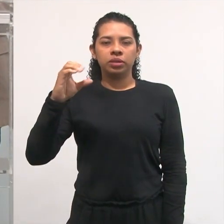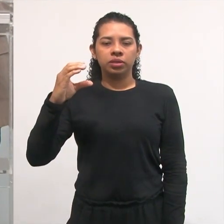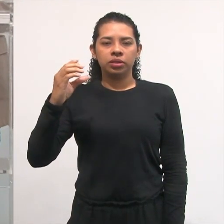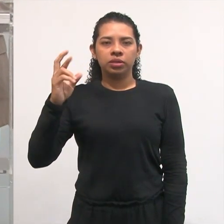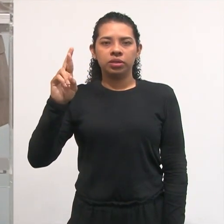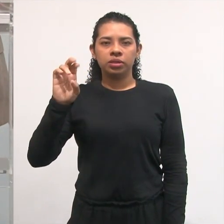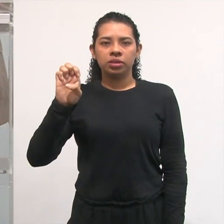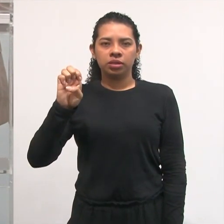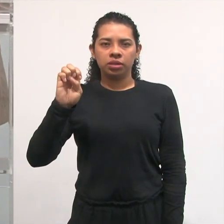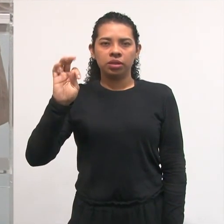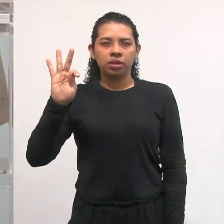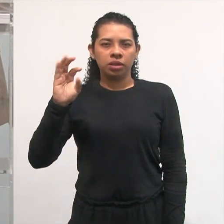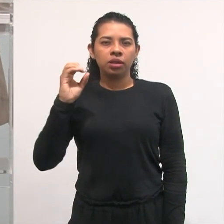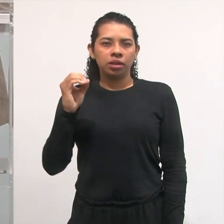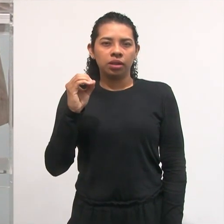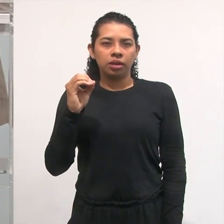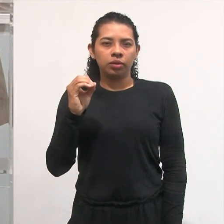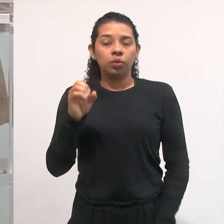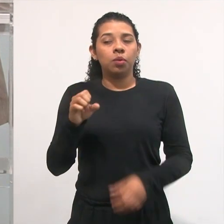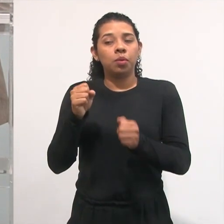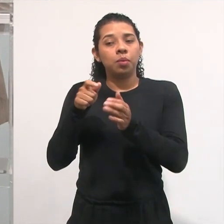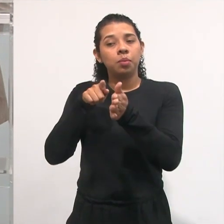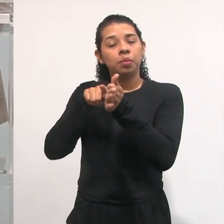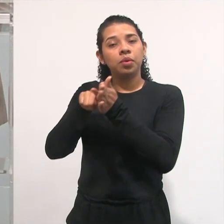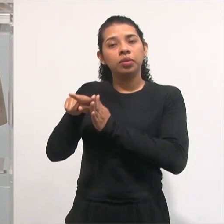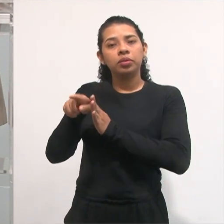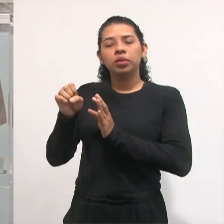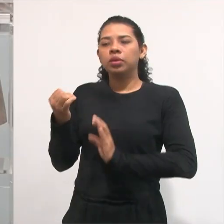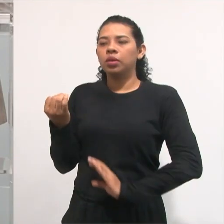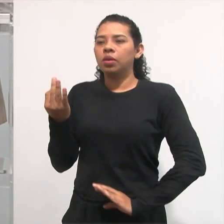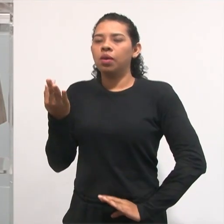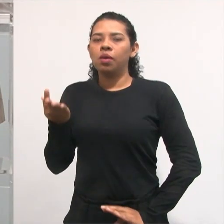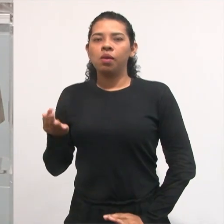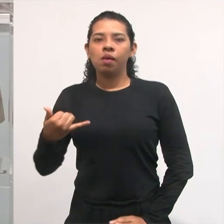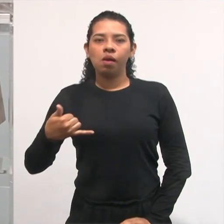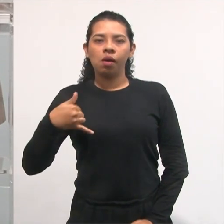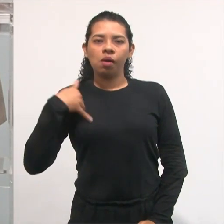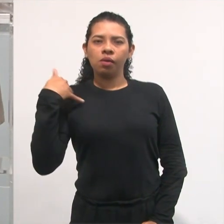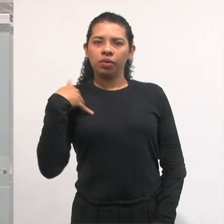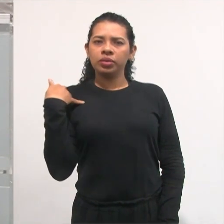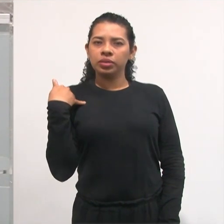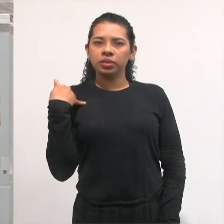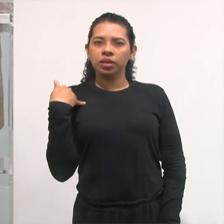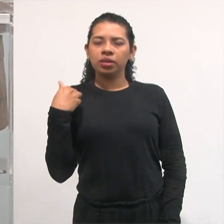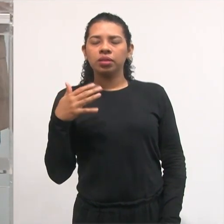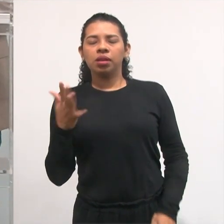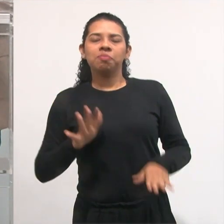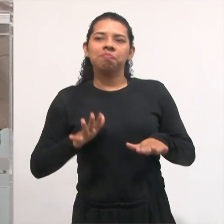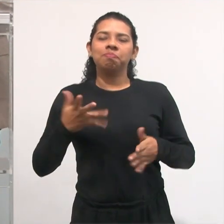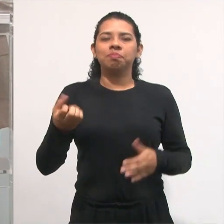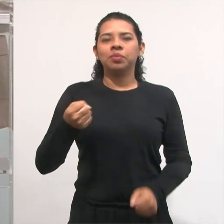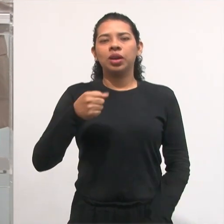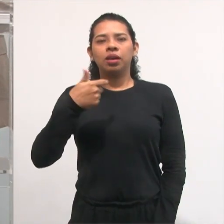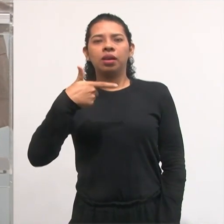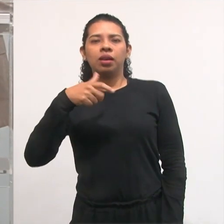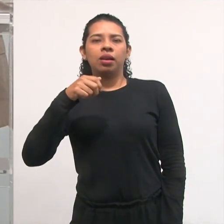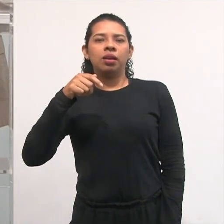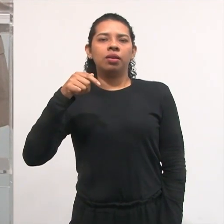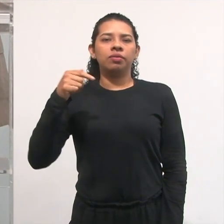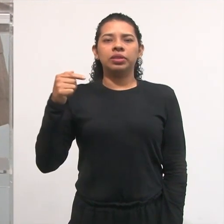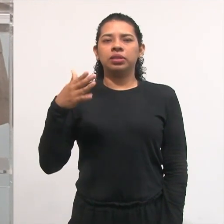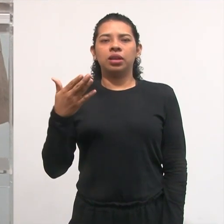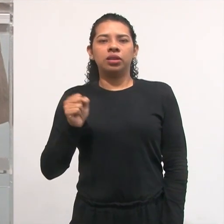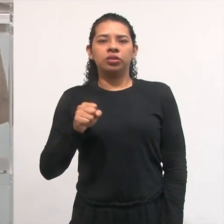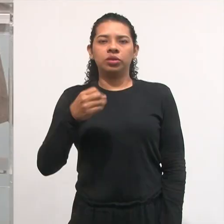ele quantos anos você tem. Então, a pessoa vai dizer 27, 42, é um número inteiro,